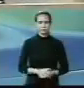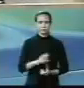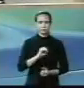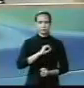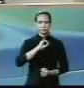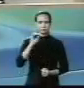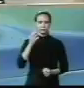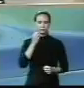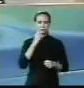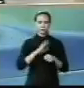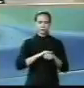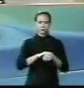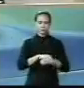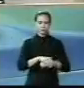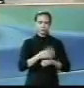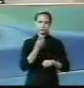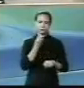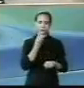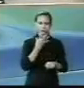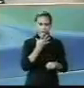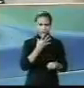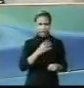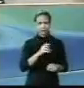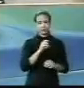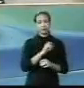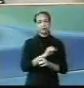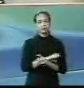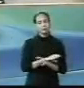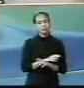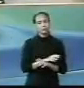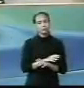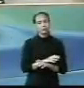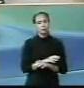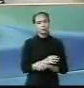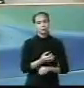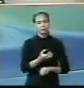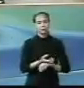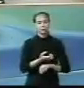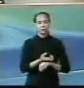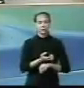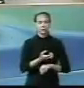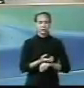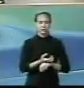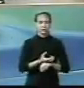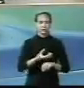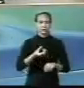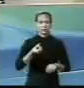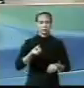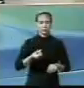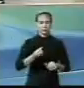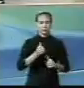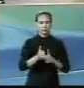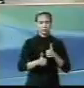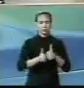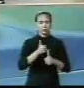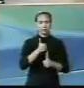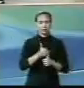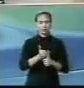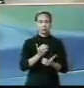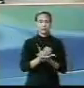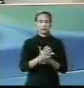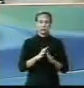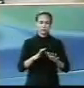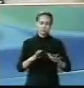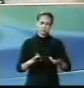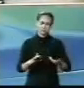Olá pessoal, boa noite, tudo bem? Boa noite pessoal, tudo jóia? Estamos aqui para a nossa aula de número 6, a penúltima aula. É uma pena que o semestre está acabando, né? Conteúdo tão